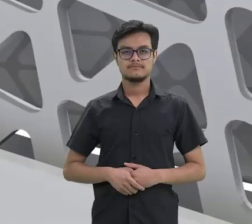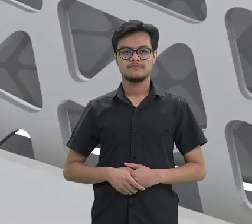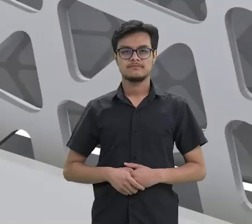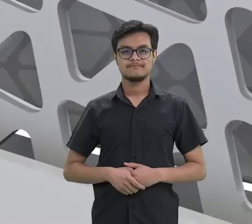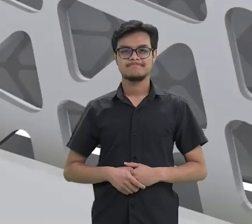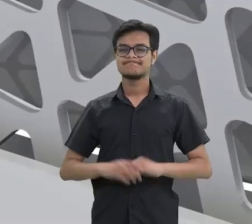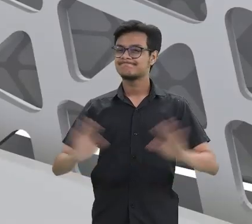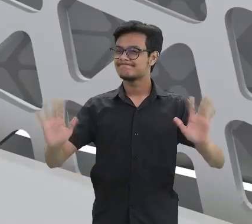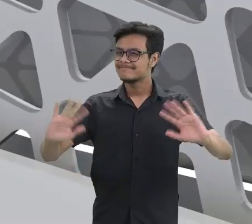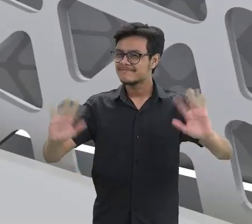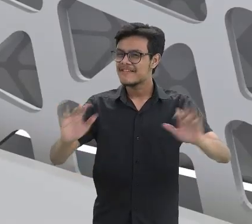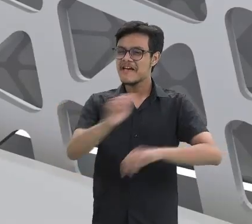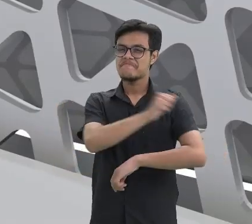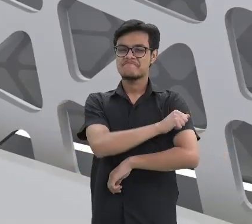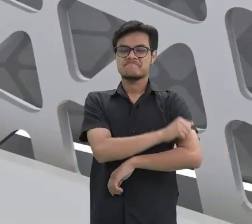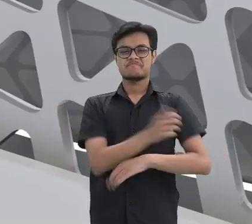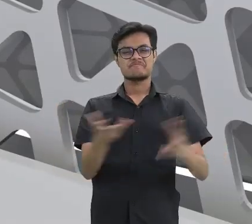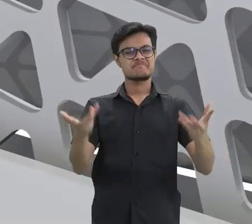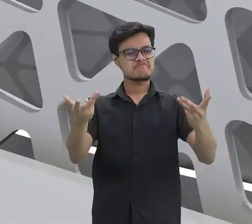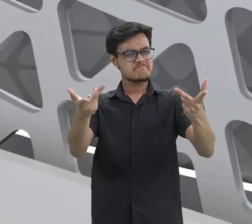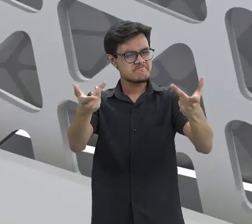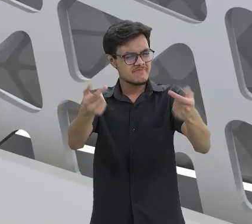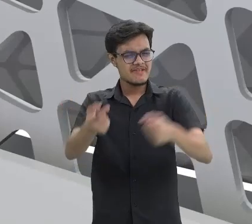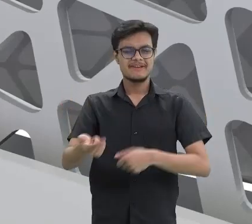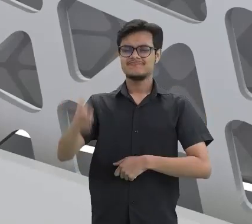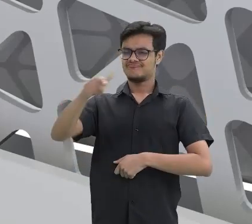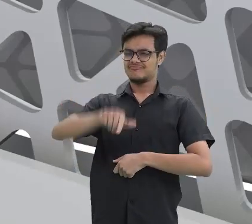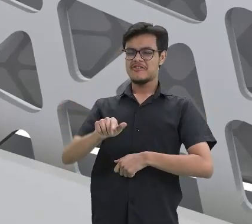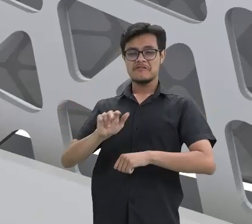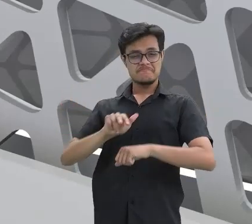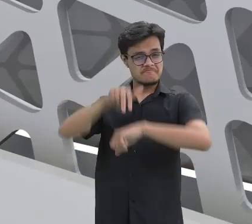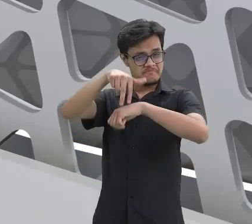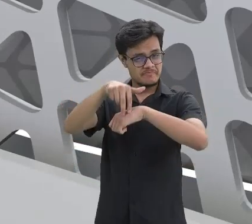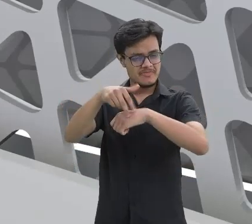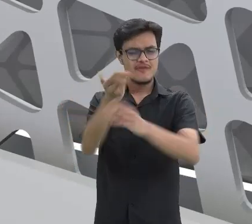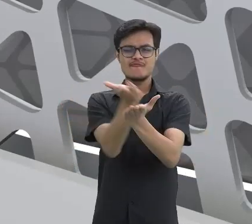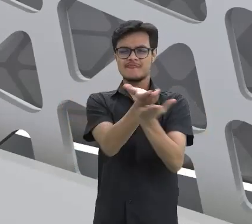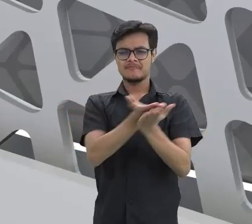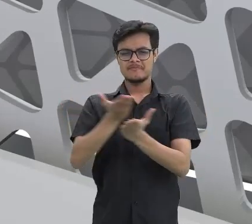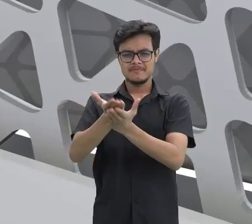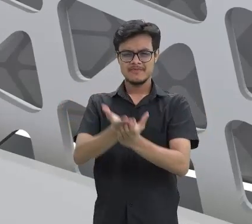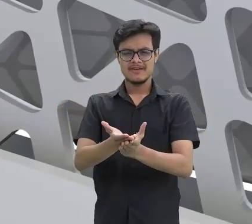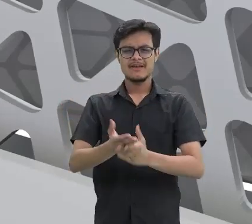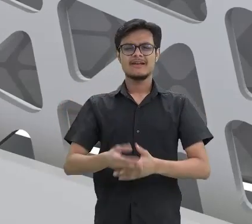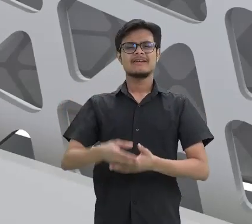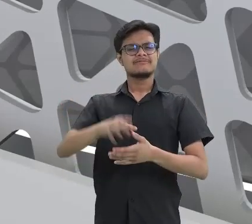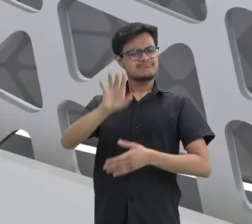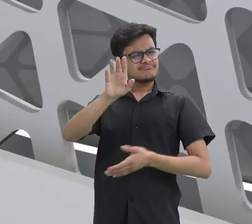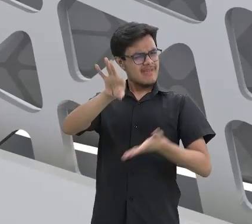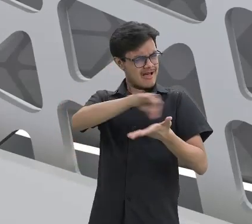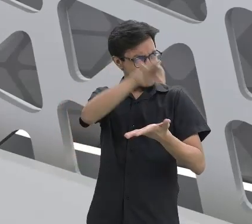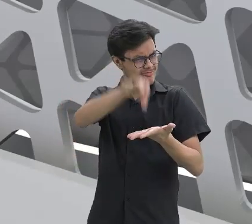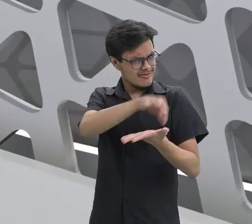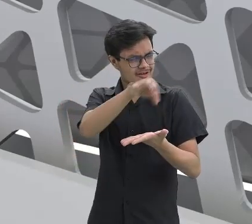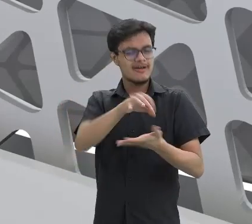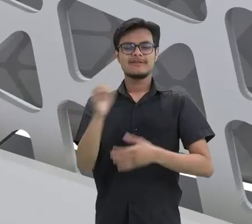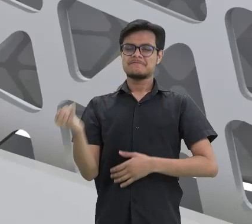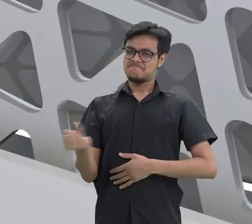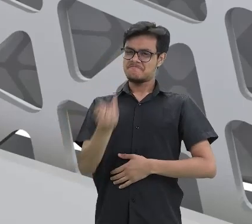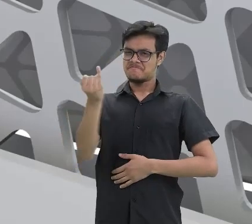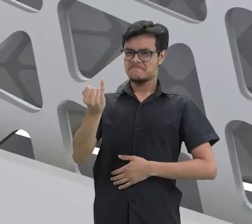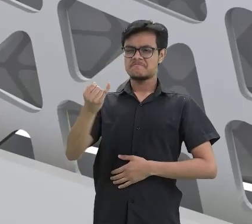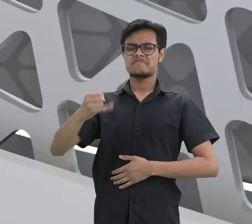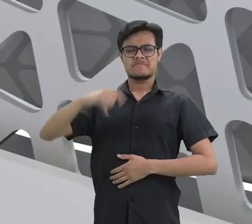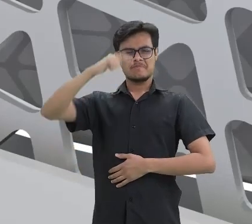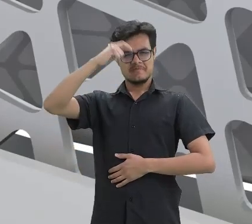Muito bem, queridos, estamos aí de volta para a nossa aula. Pegue aí as suas anotações. Eu sou a